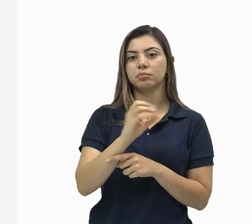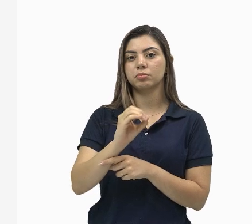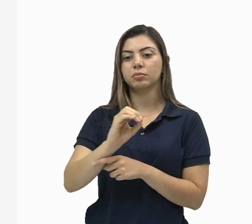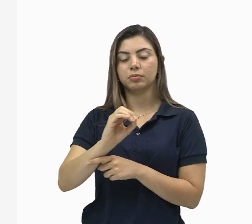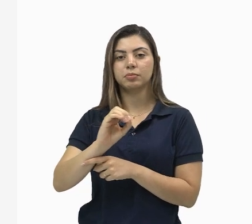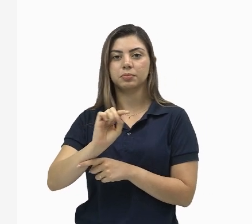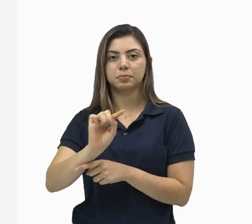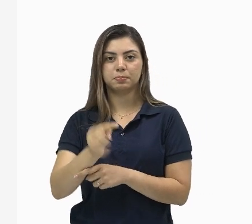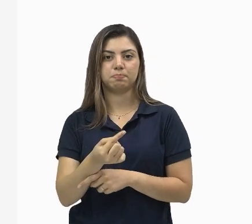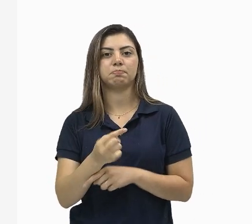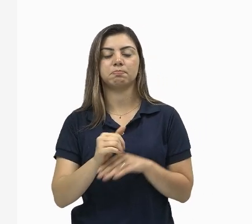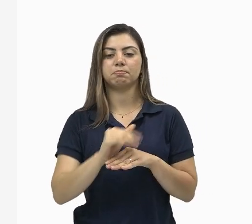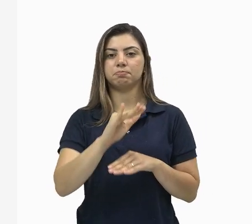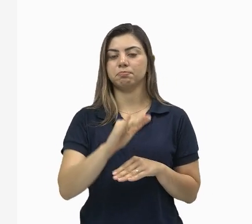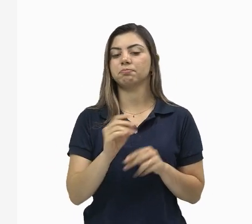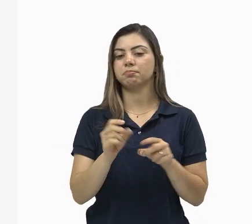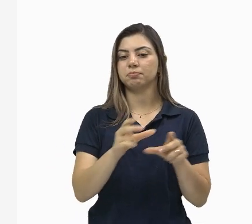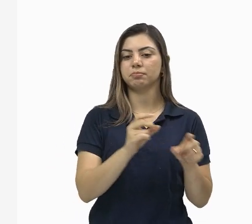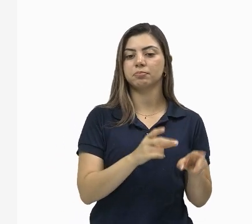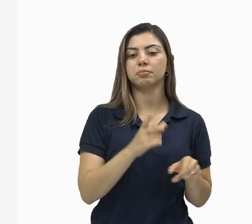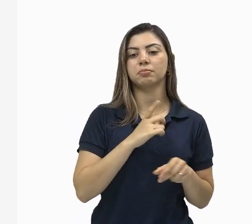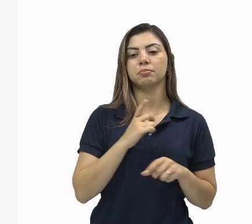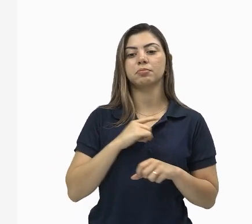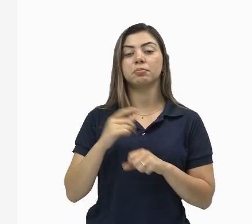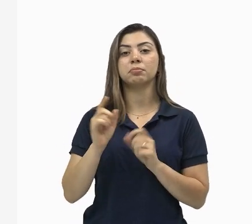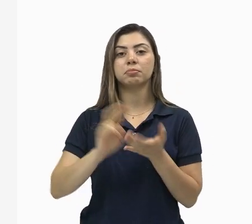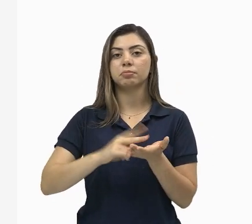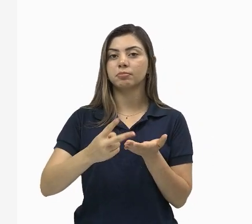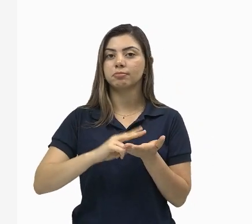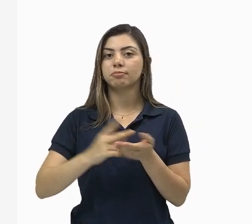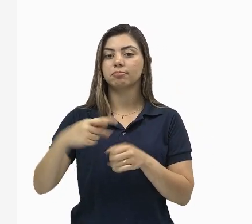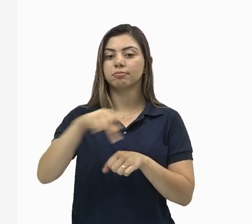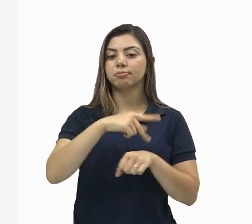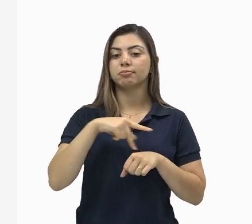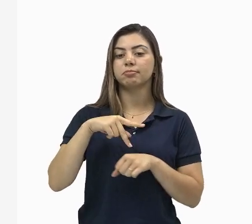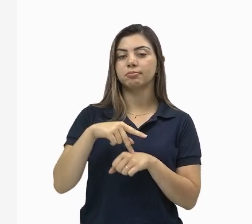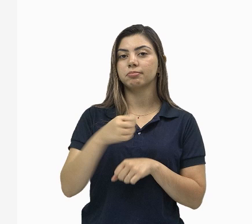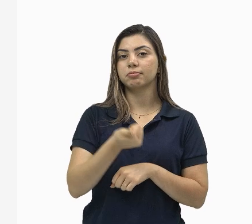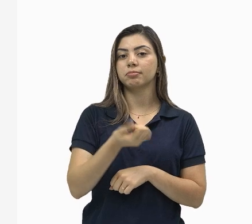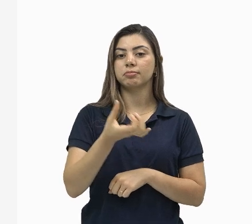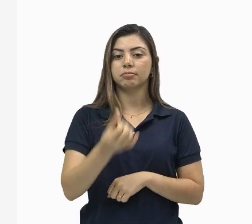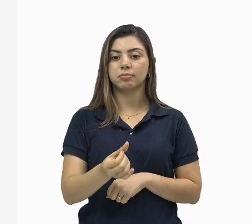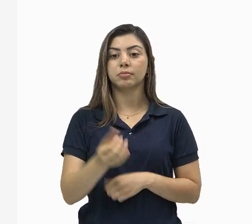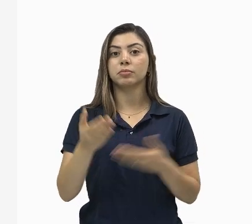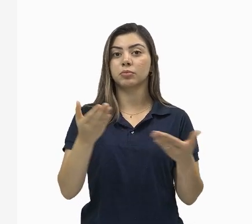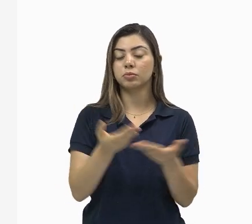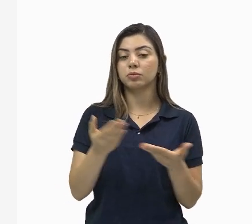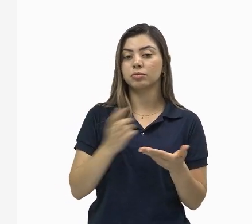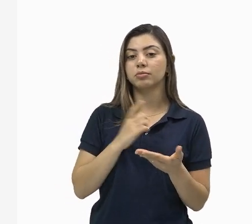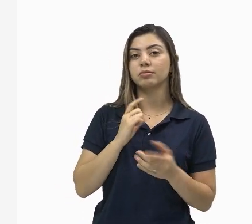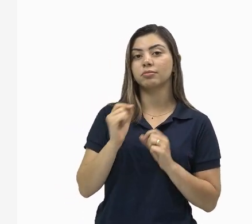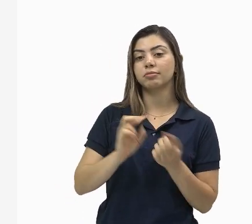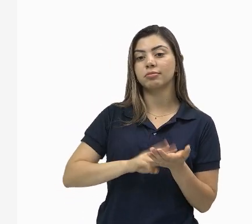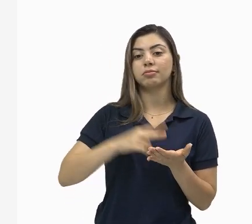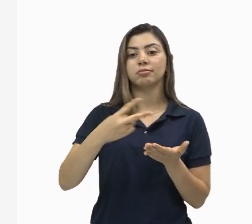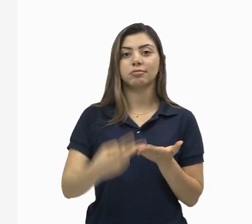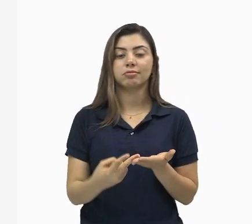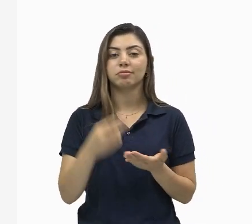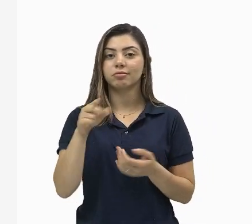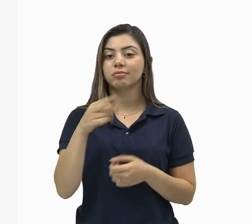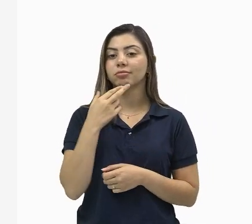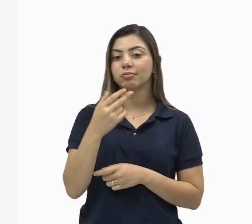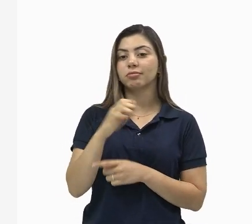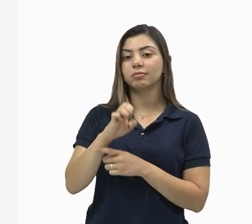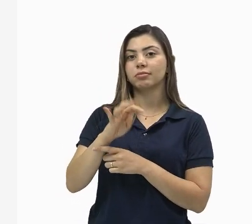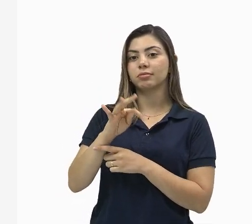mundo, não é? A obra será traduzida ainda este ano para a língua oficial da Etiópia e ganhou adaptação para a TV